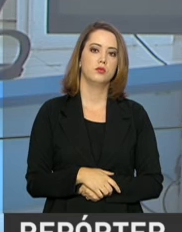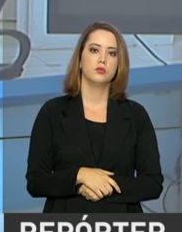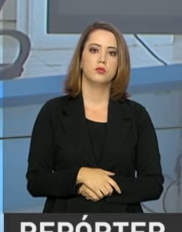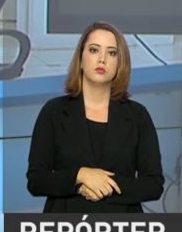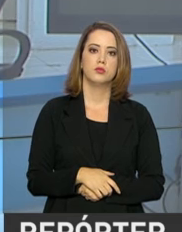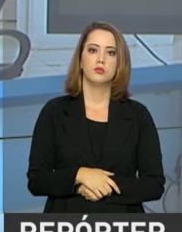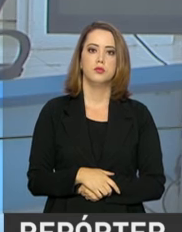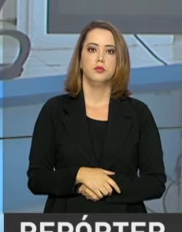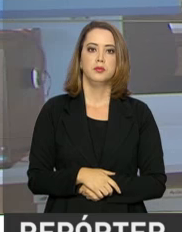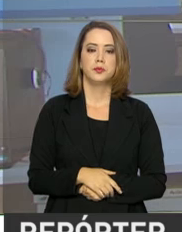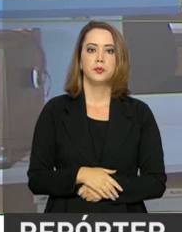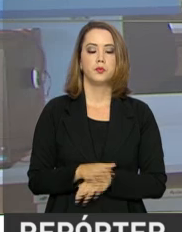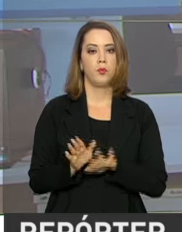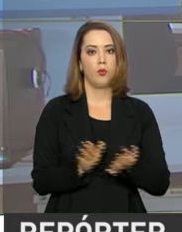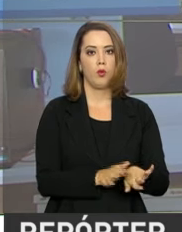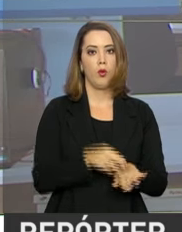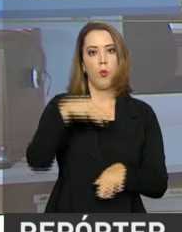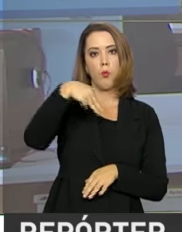prouni.mec.gov.br.